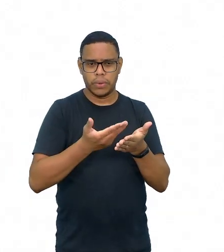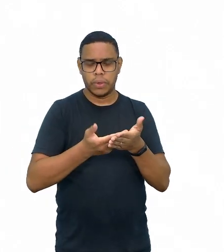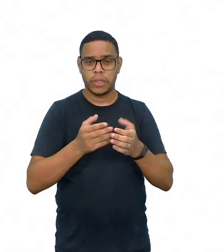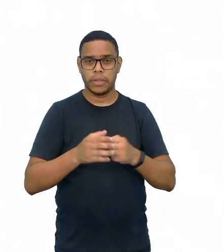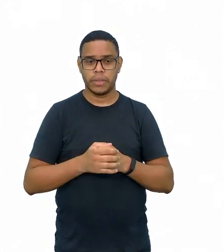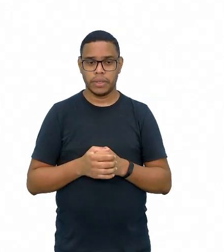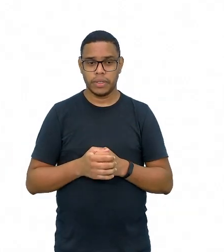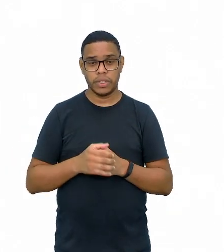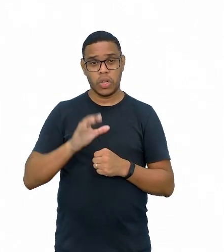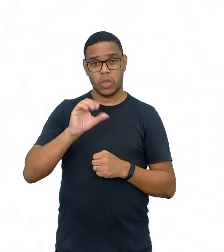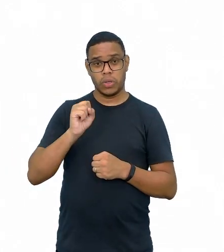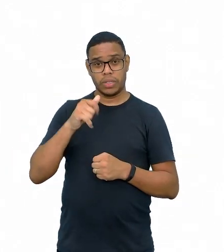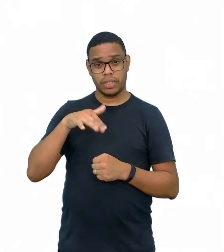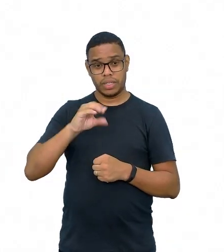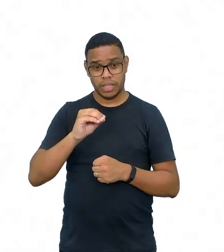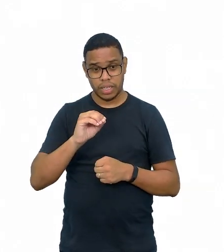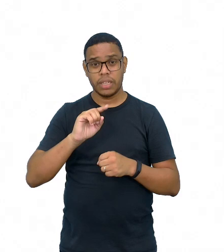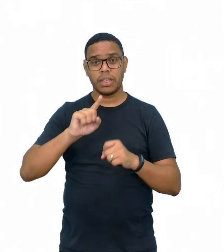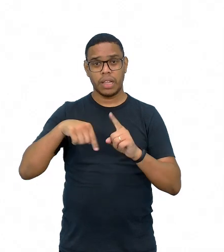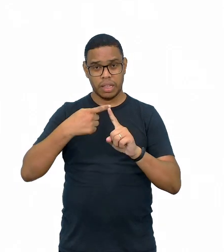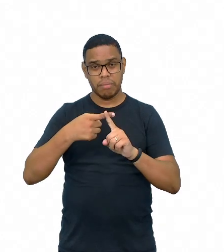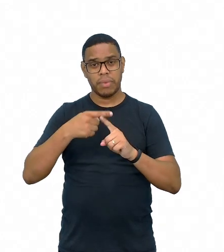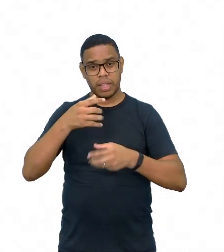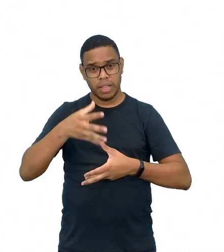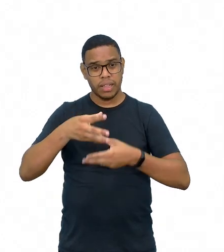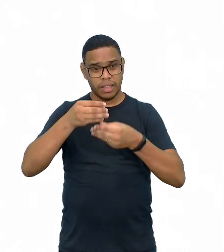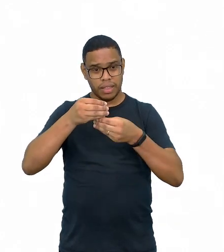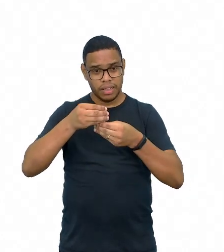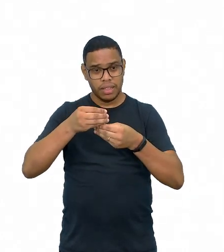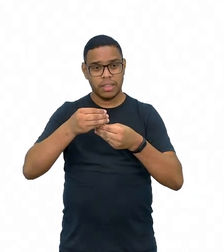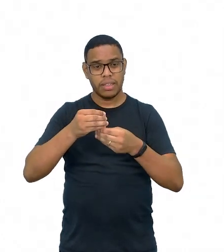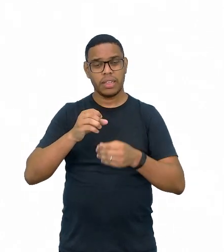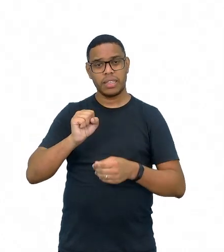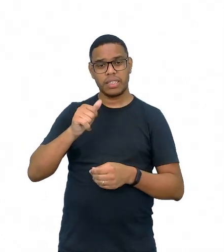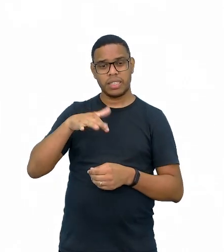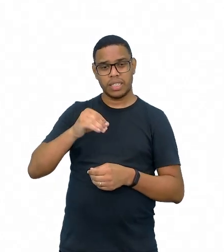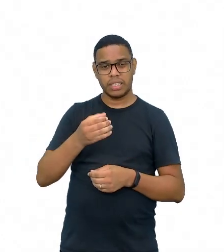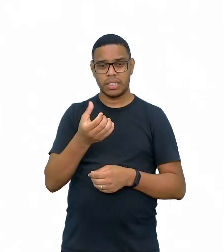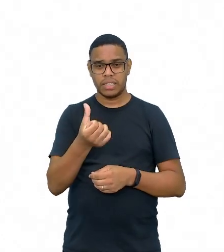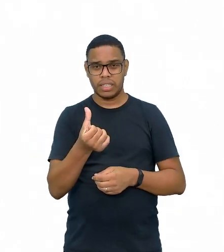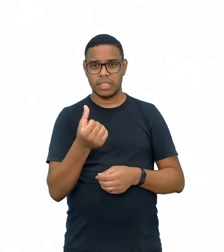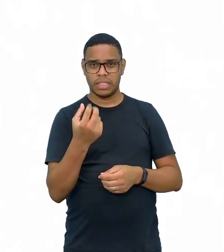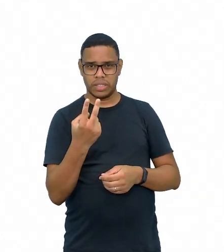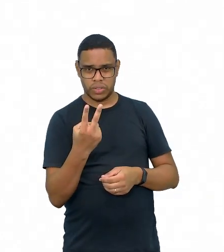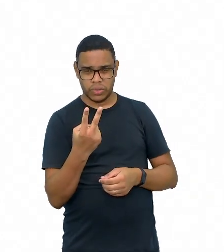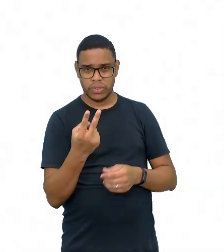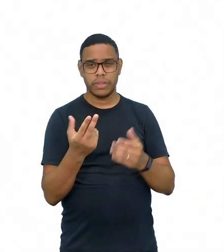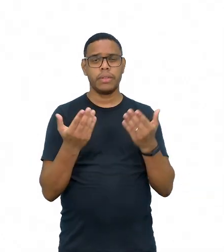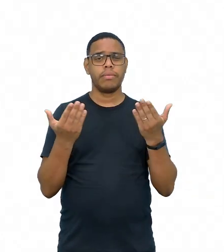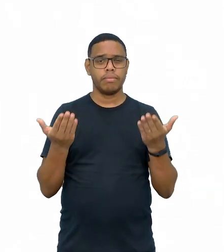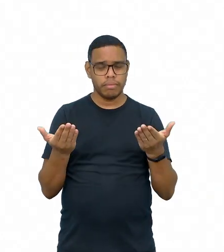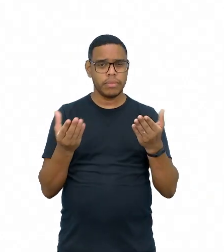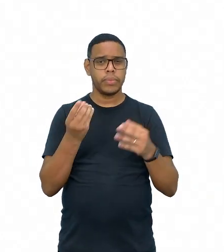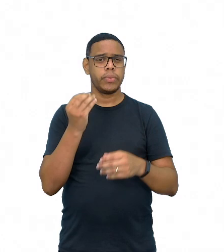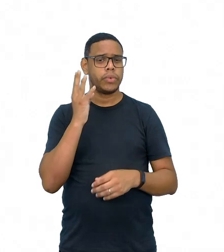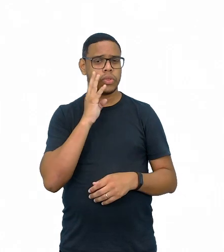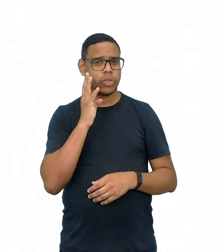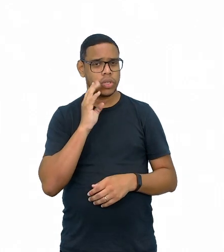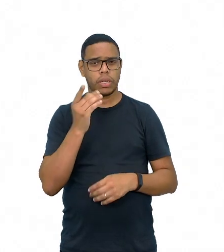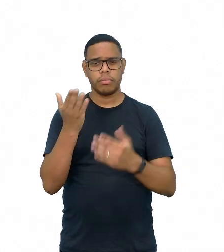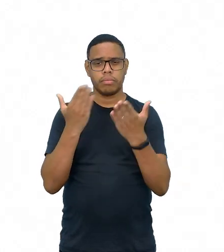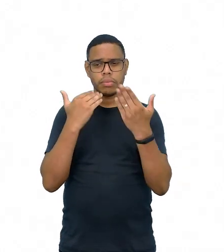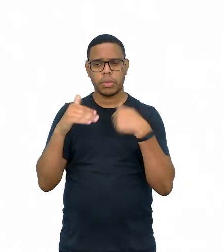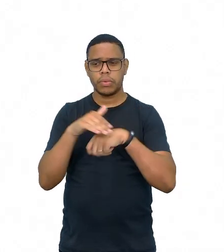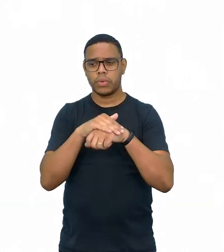que o cosseno, o complemento, né, o ângulo complementar é o seno, que é o de 62. Então, é bem bacana